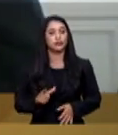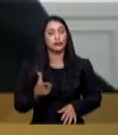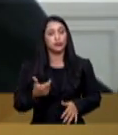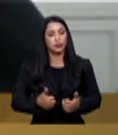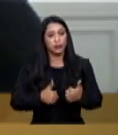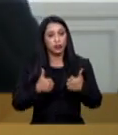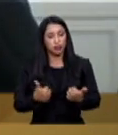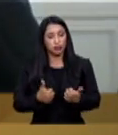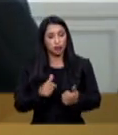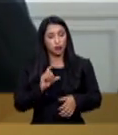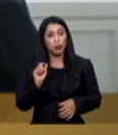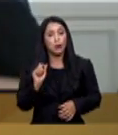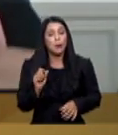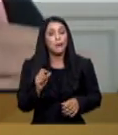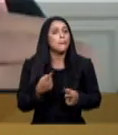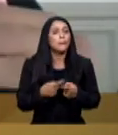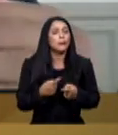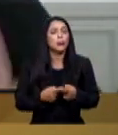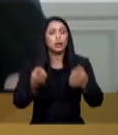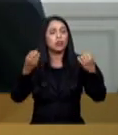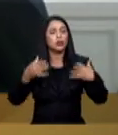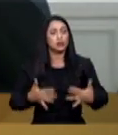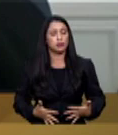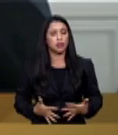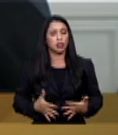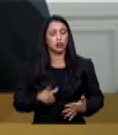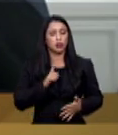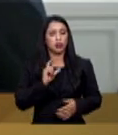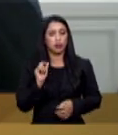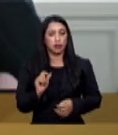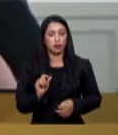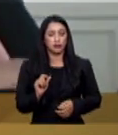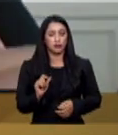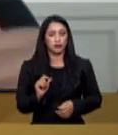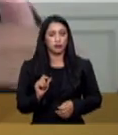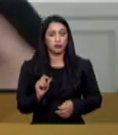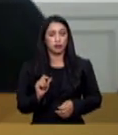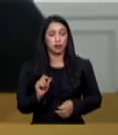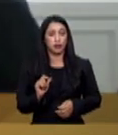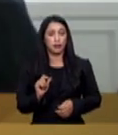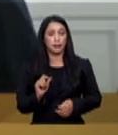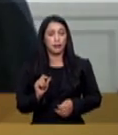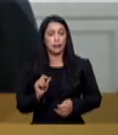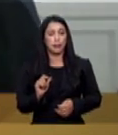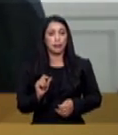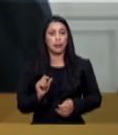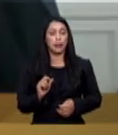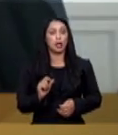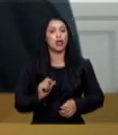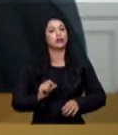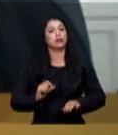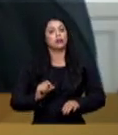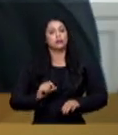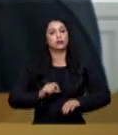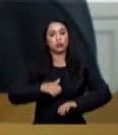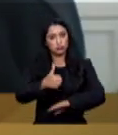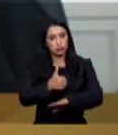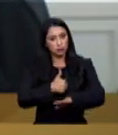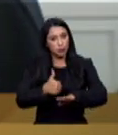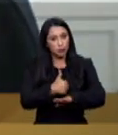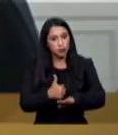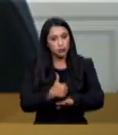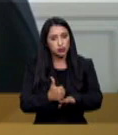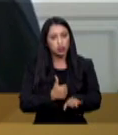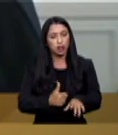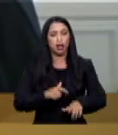subjetivos. E por que digo isso? Dioturnamente, no exercício das suas funções, e o doutor